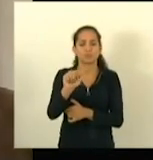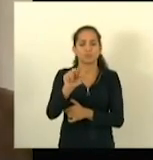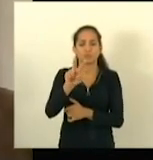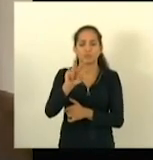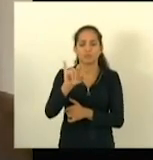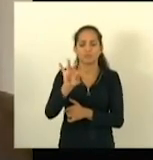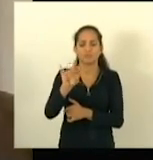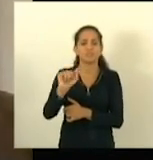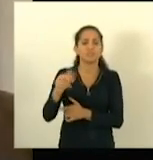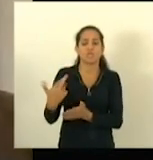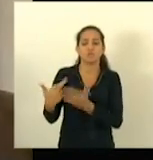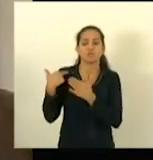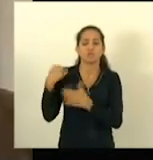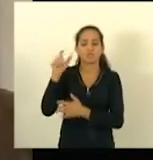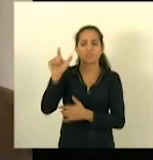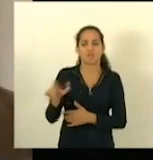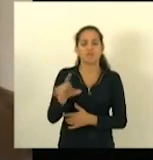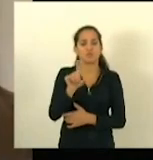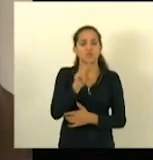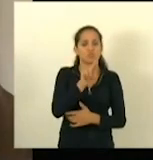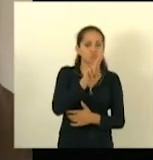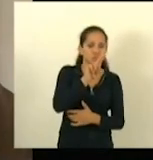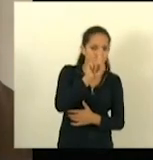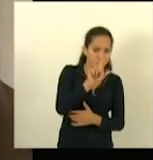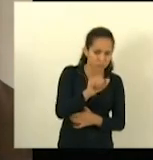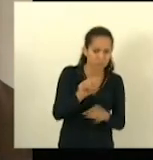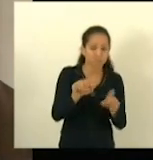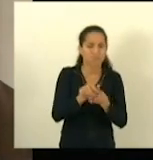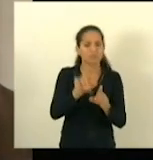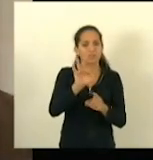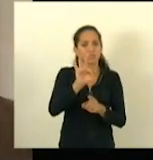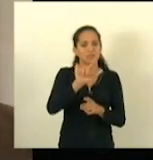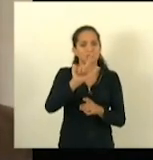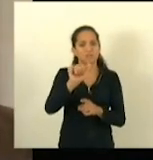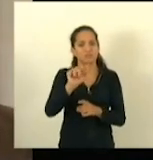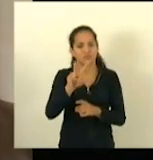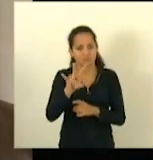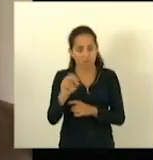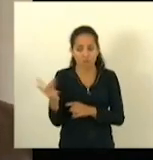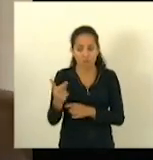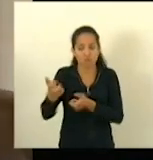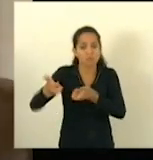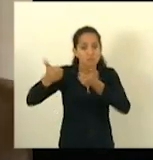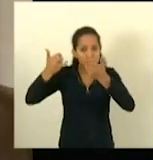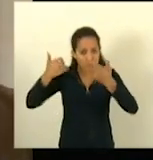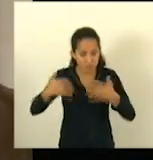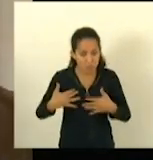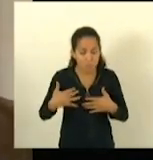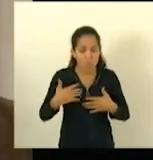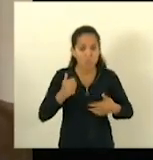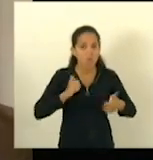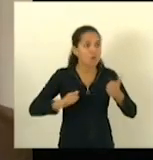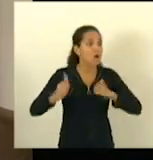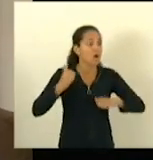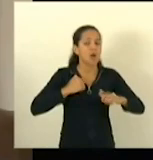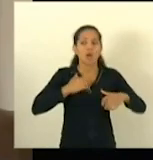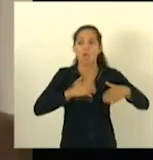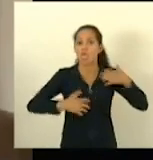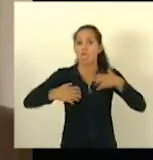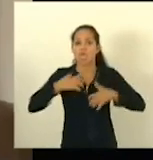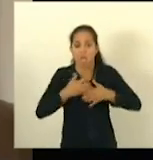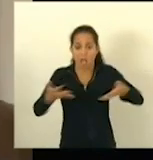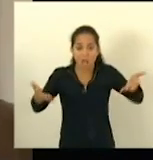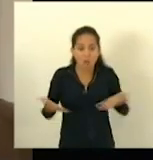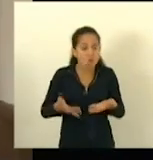o Flávio Dizendo que o desespero é tão grande Que não é só agora não É o desespero do